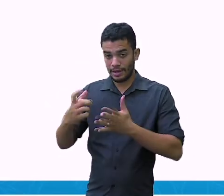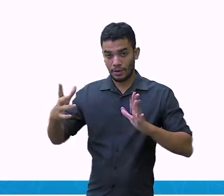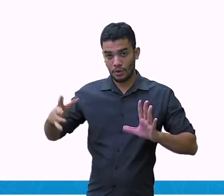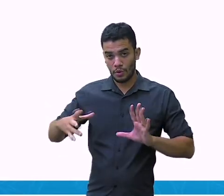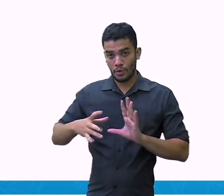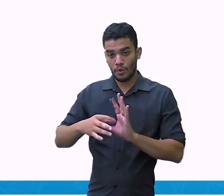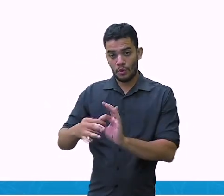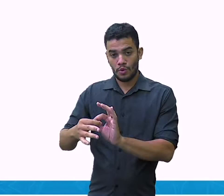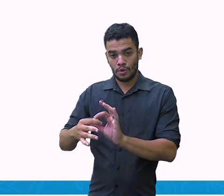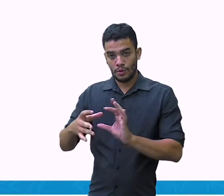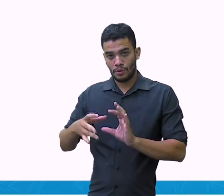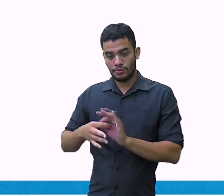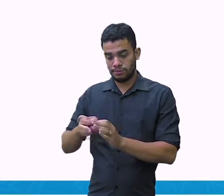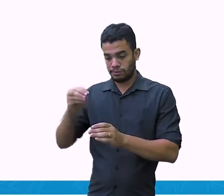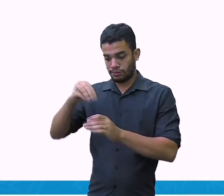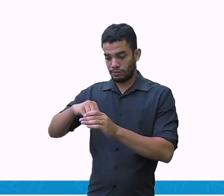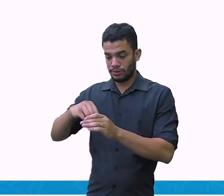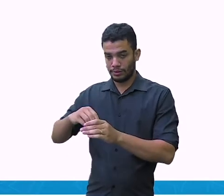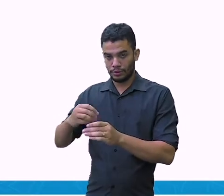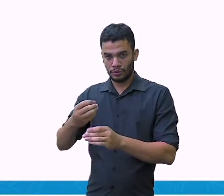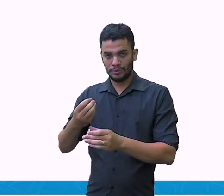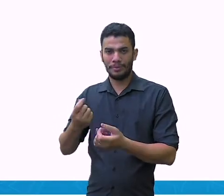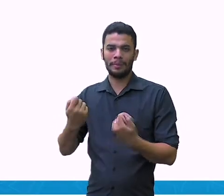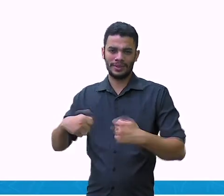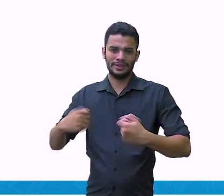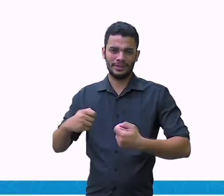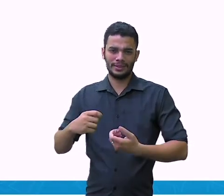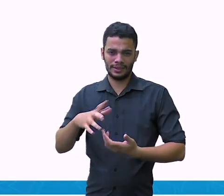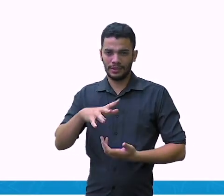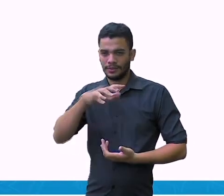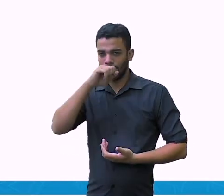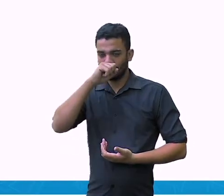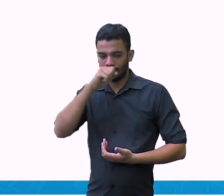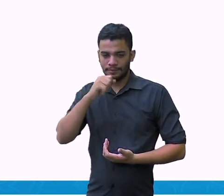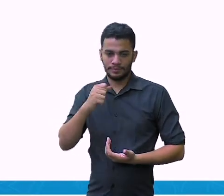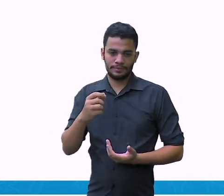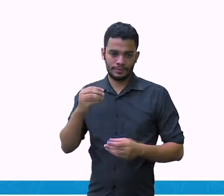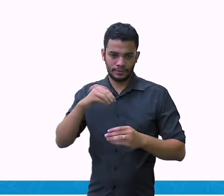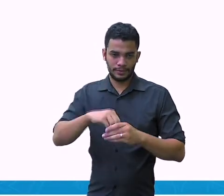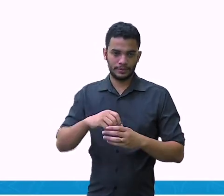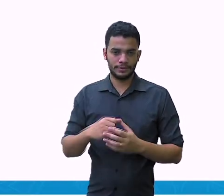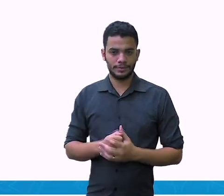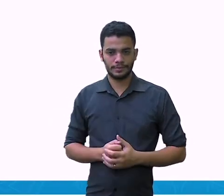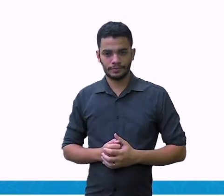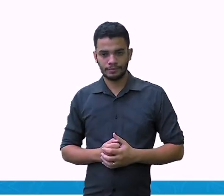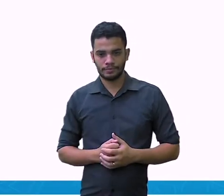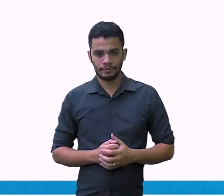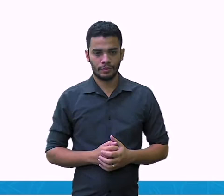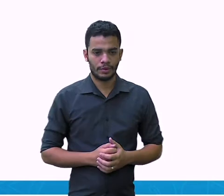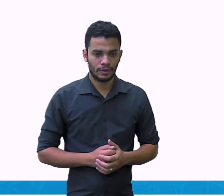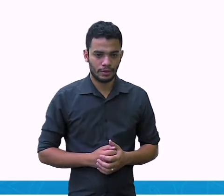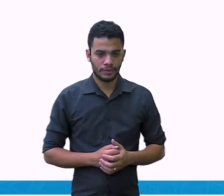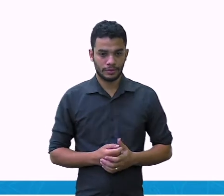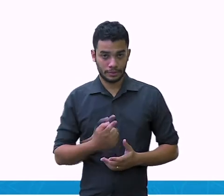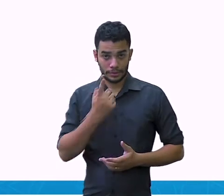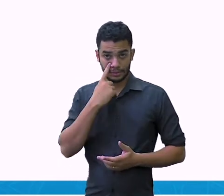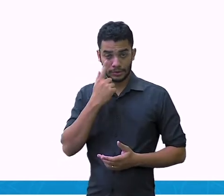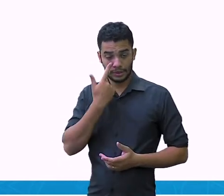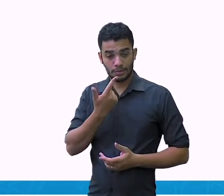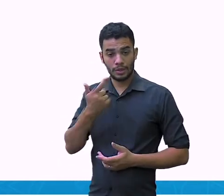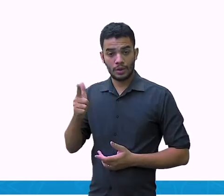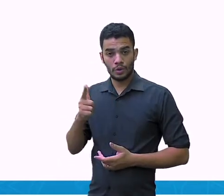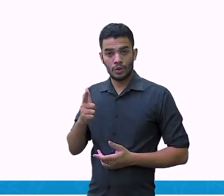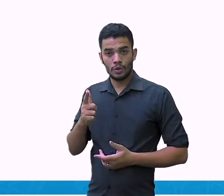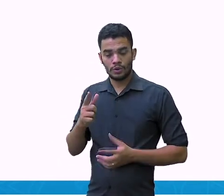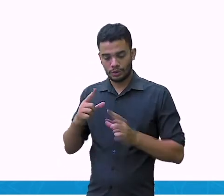transportada na corrente sanguínea. Esta célula aqui, um miócito, esta célula, ela